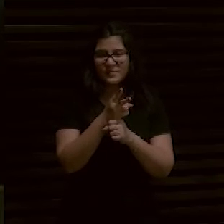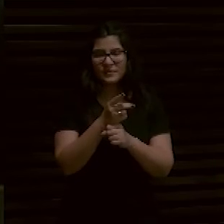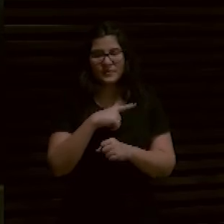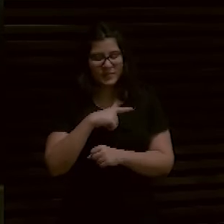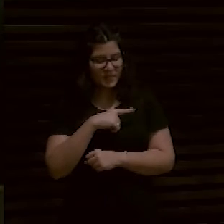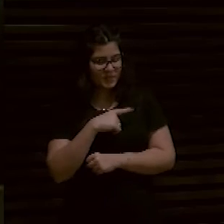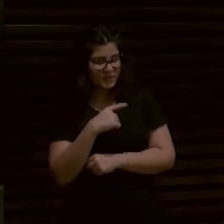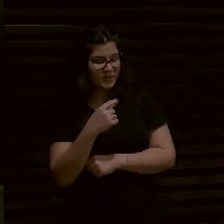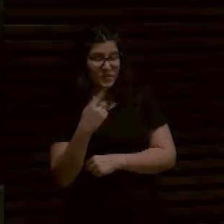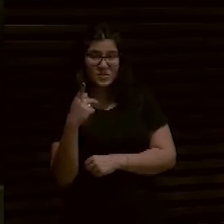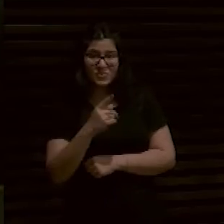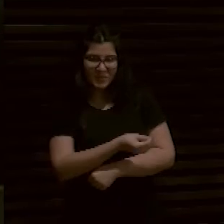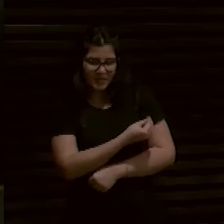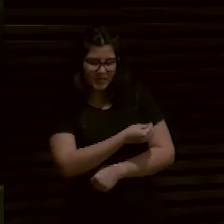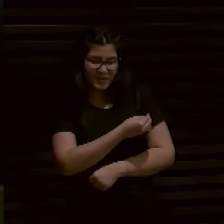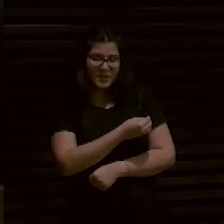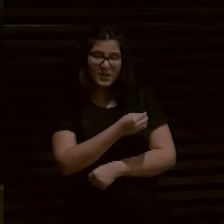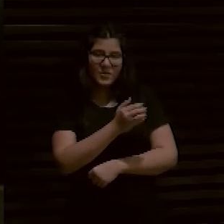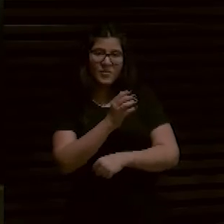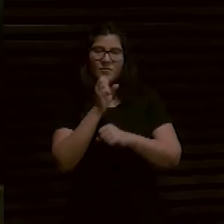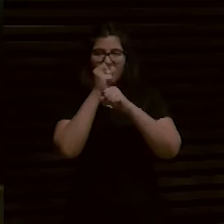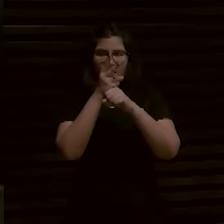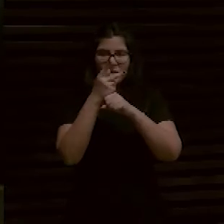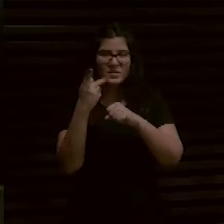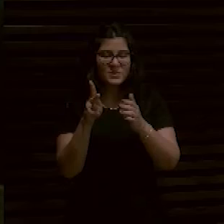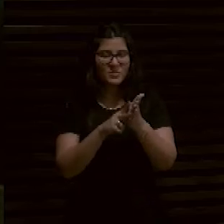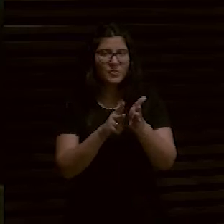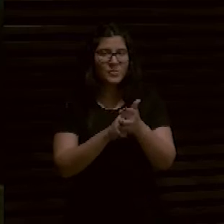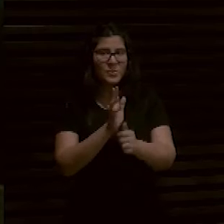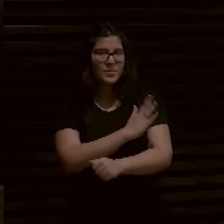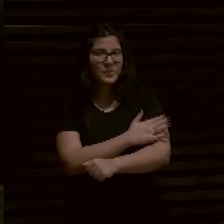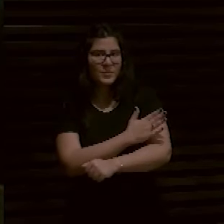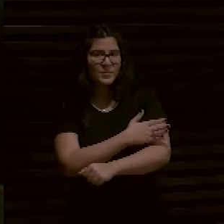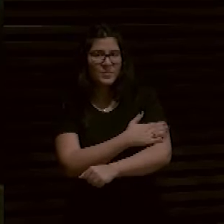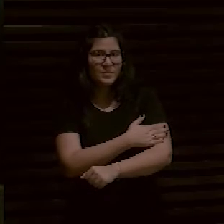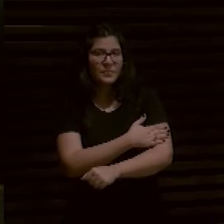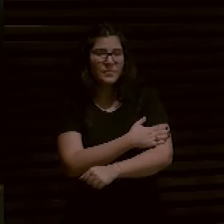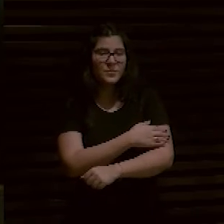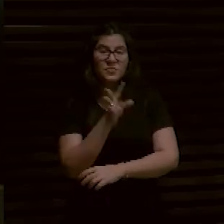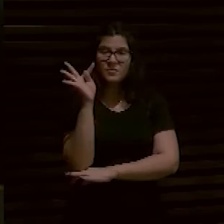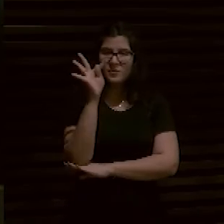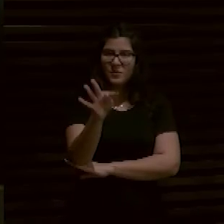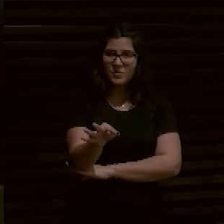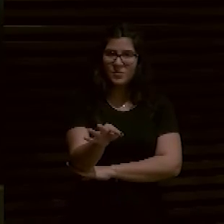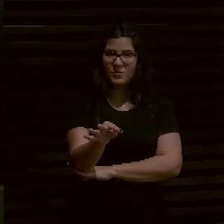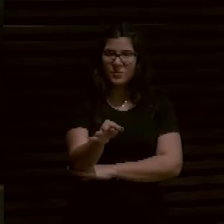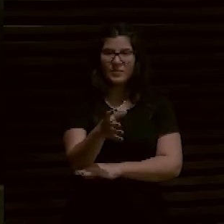vida na força do seu braço, o destino é